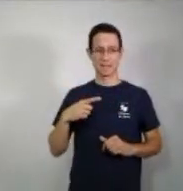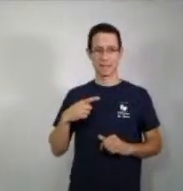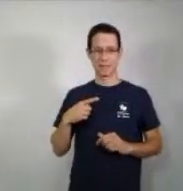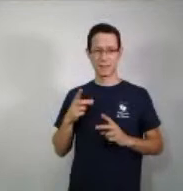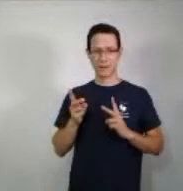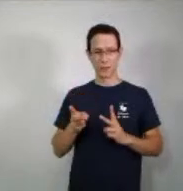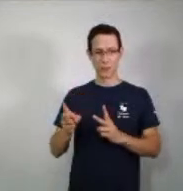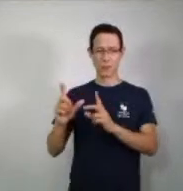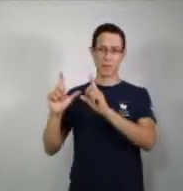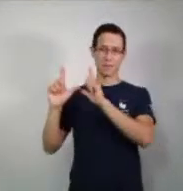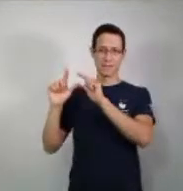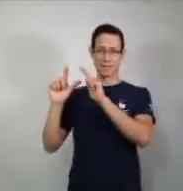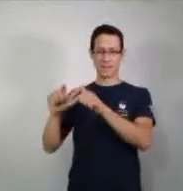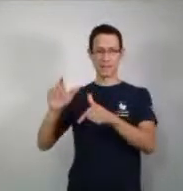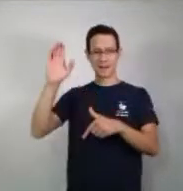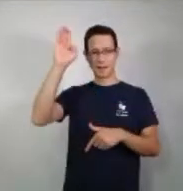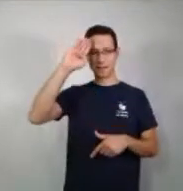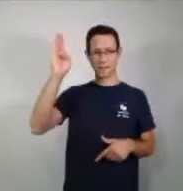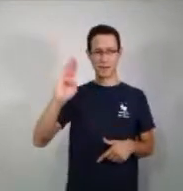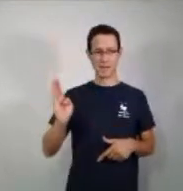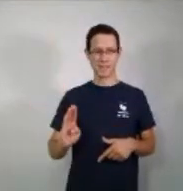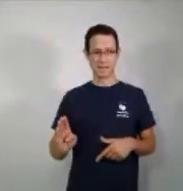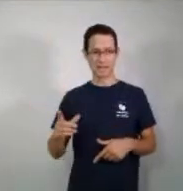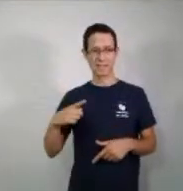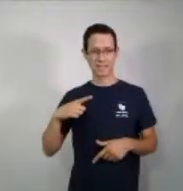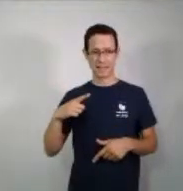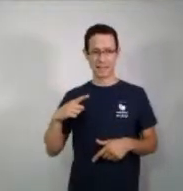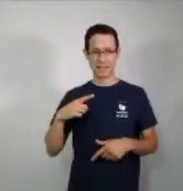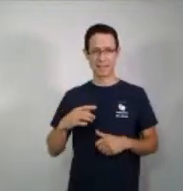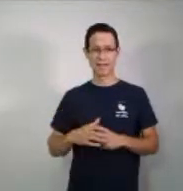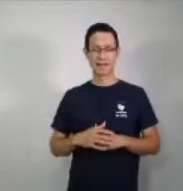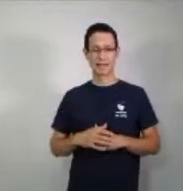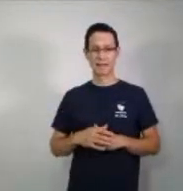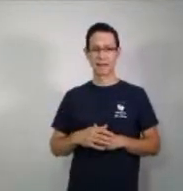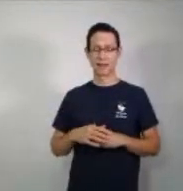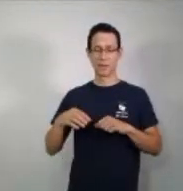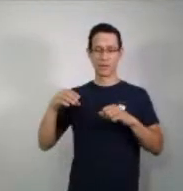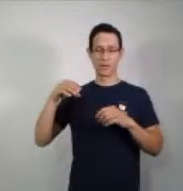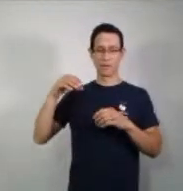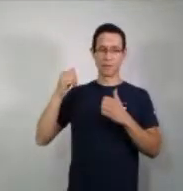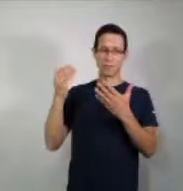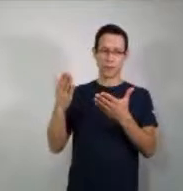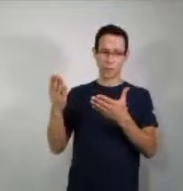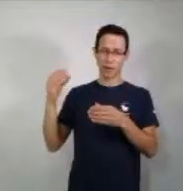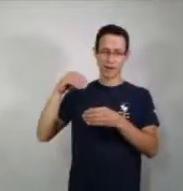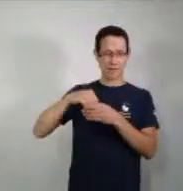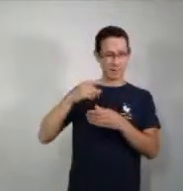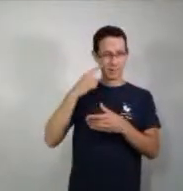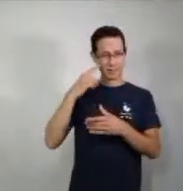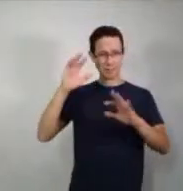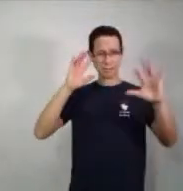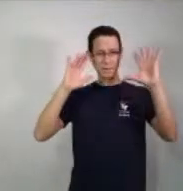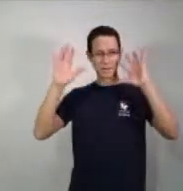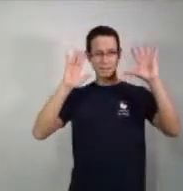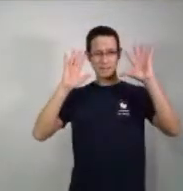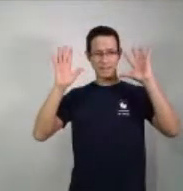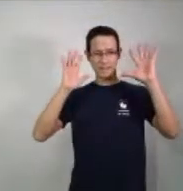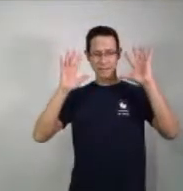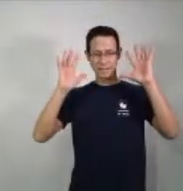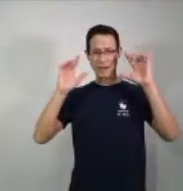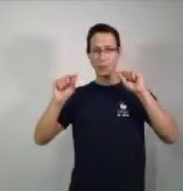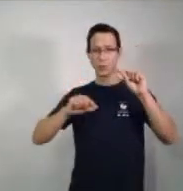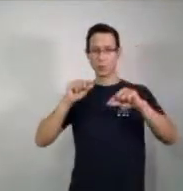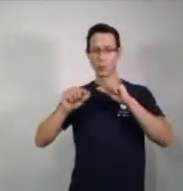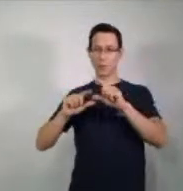dessa tradição de um Brasil que é lido, né, de fora para dentro, com uma geração da qual,